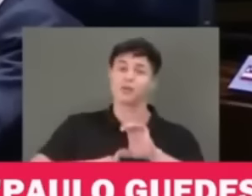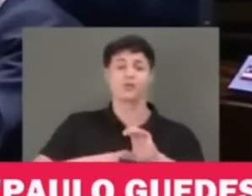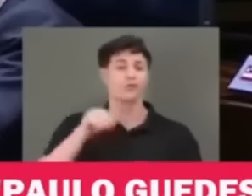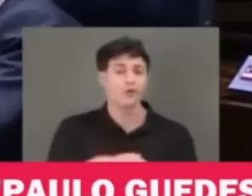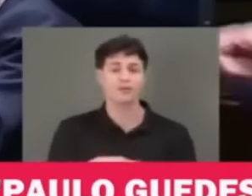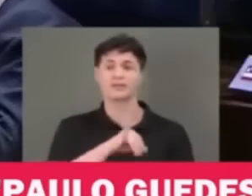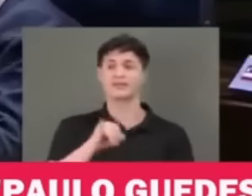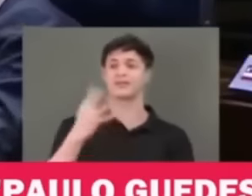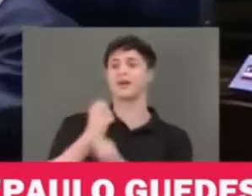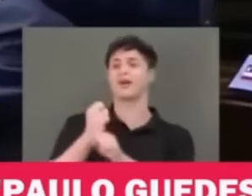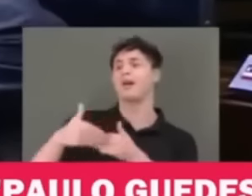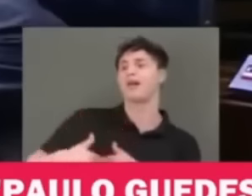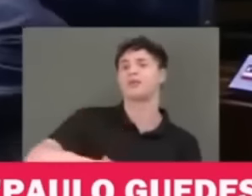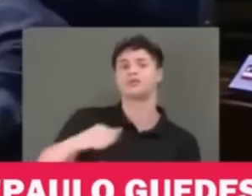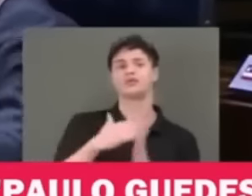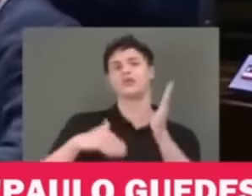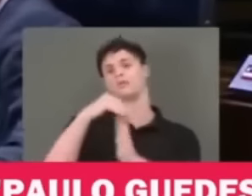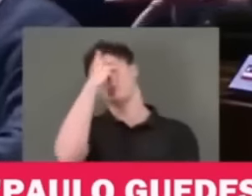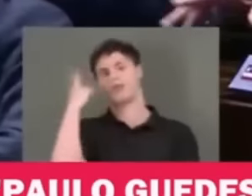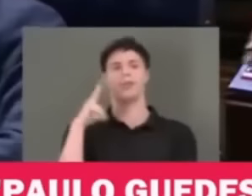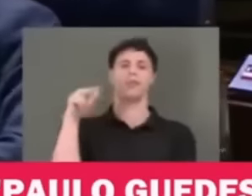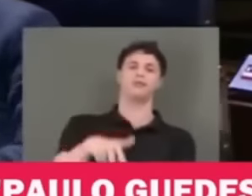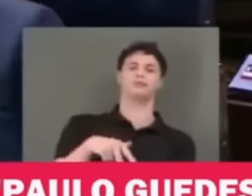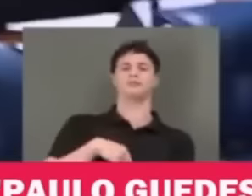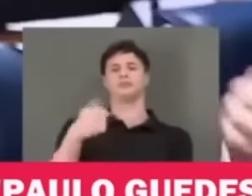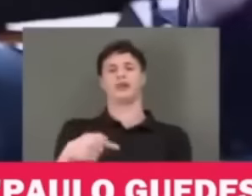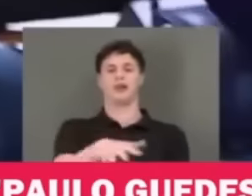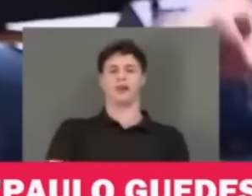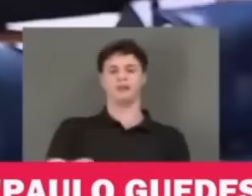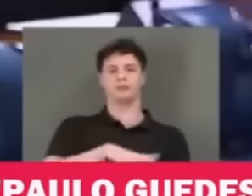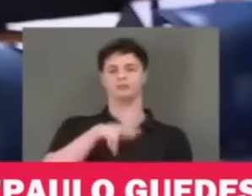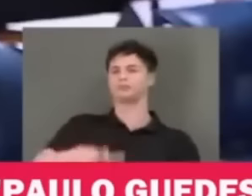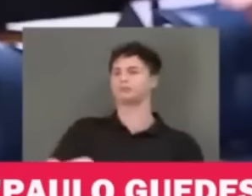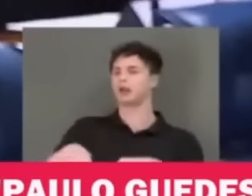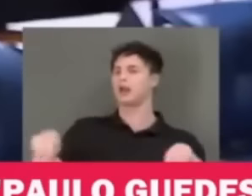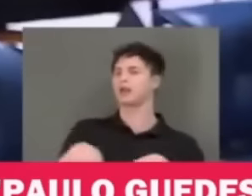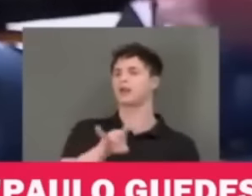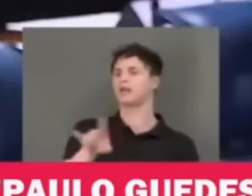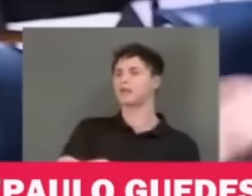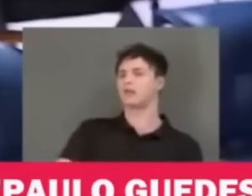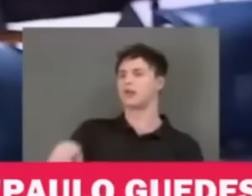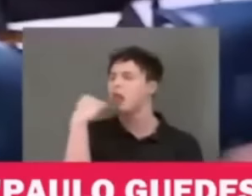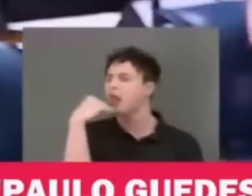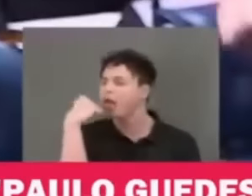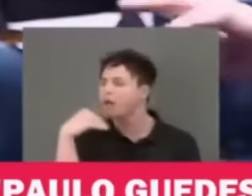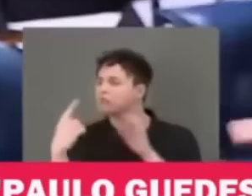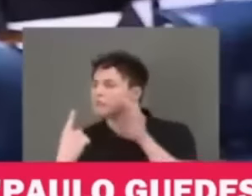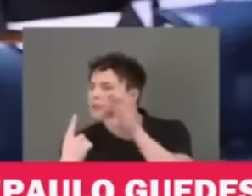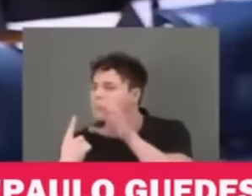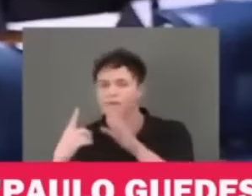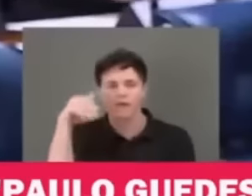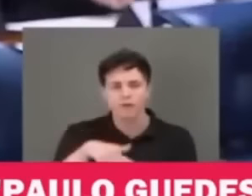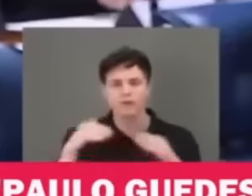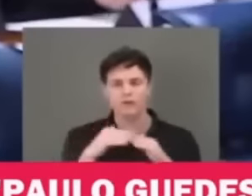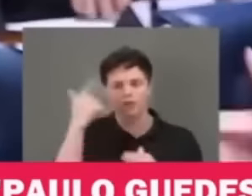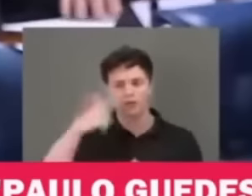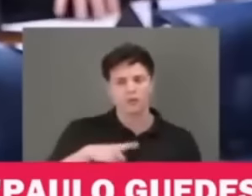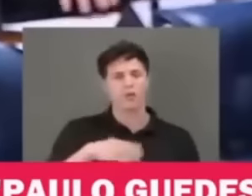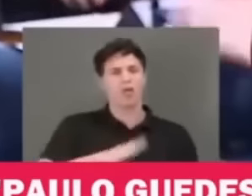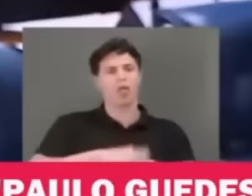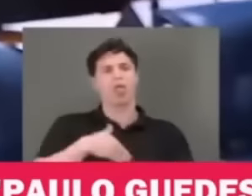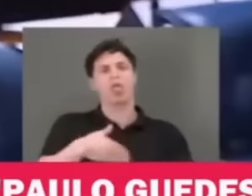daqui a 4 anos todo mundo vem aqui vem os 17 setores e senta no gabinete de cada um E vai convencer cada Senador a votar a favor de novo para prorrogar